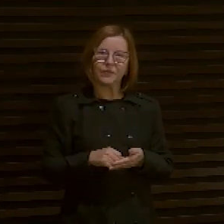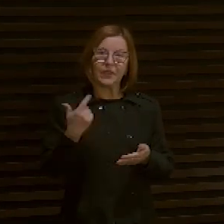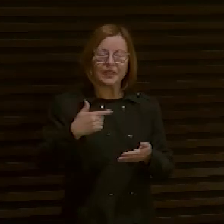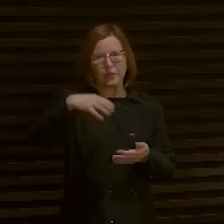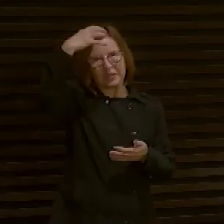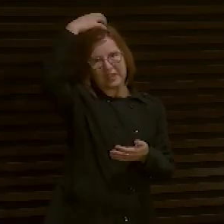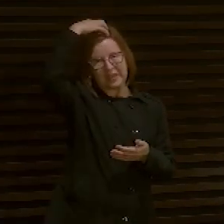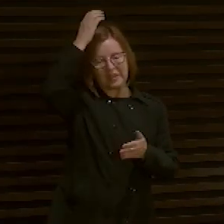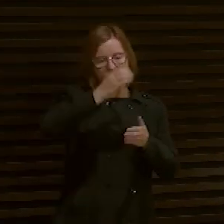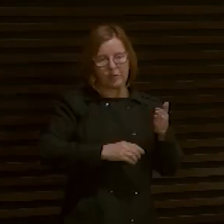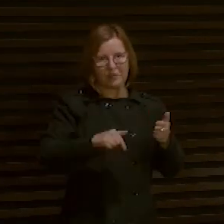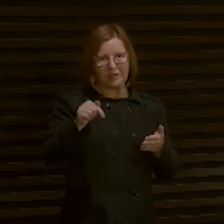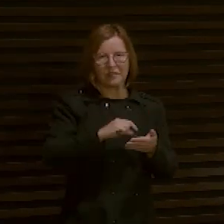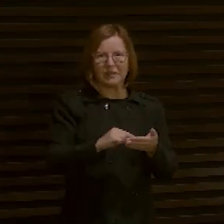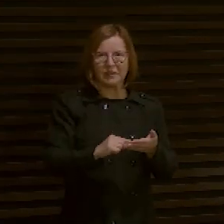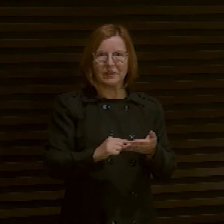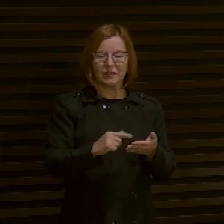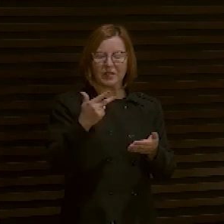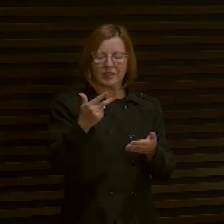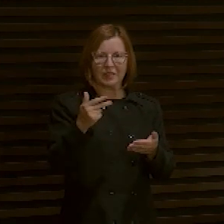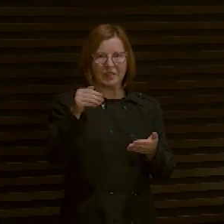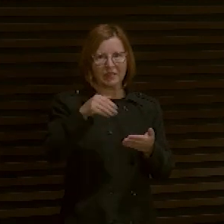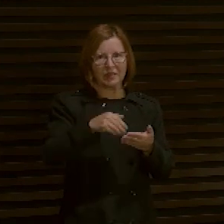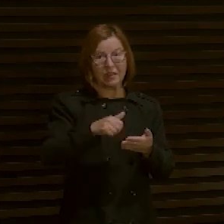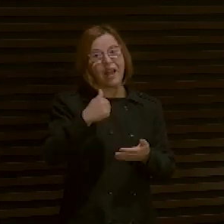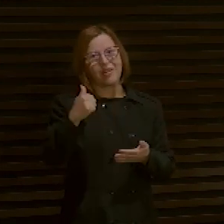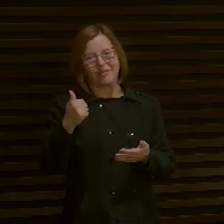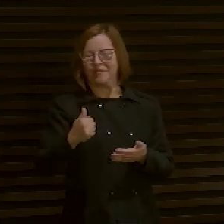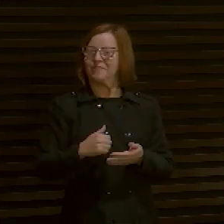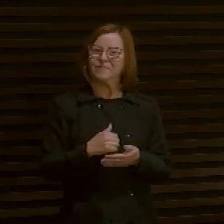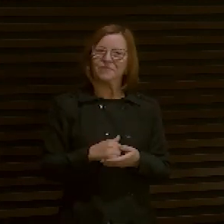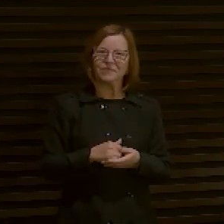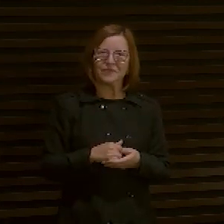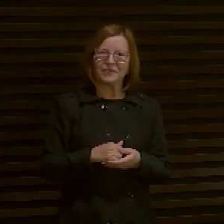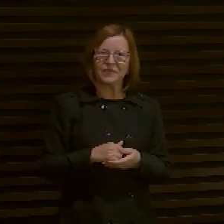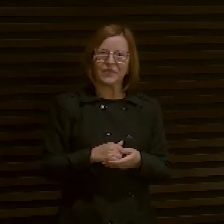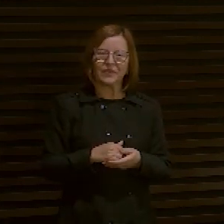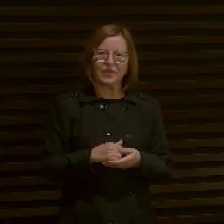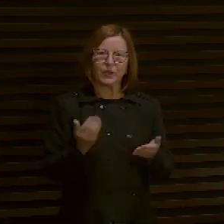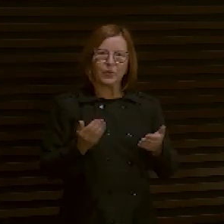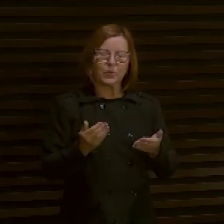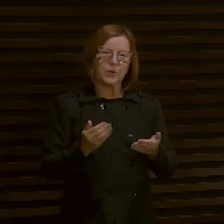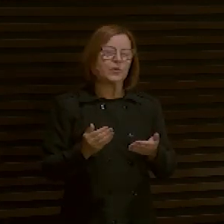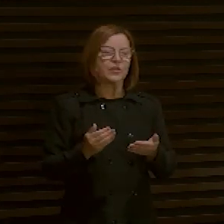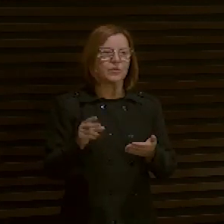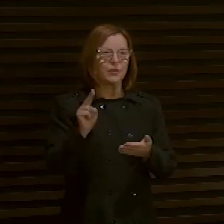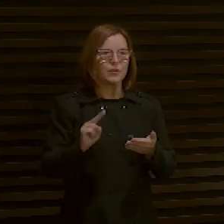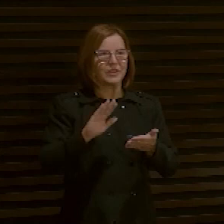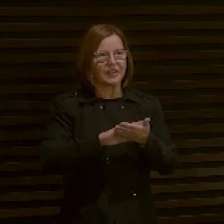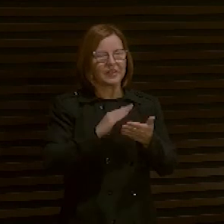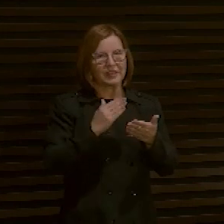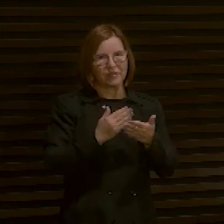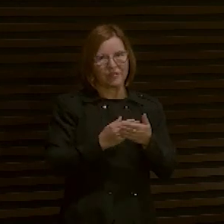7, dos versículos 3 ao 11. Hoje eu vou usar a versão Nova Almeida atualizada,